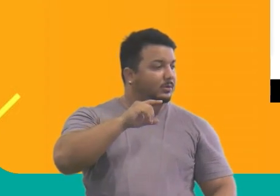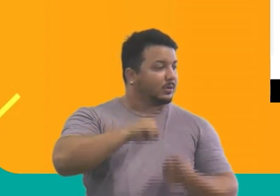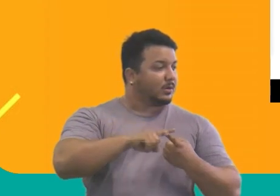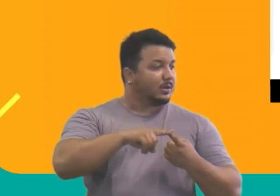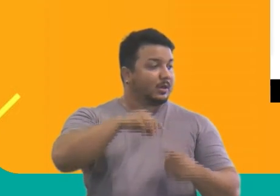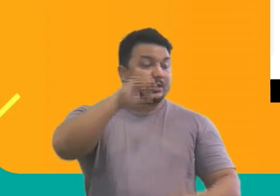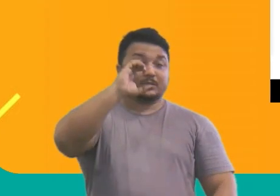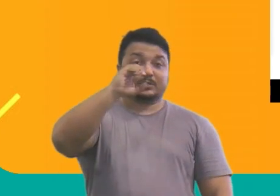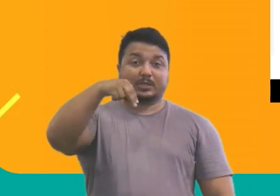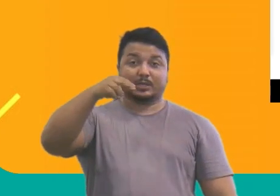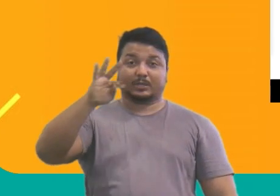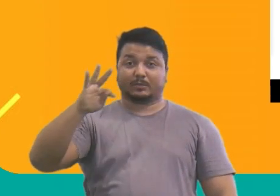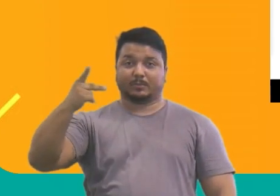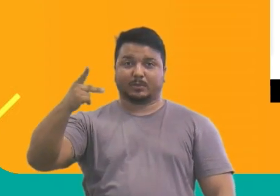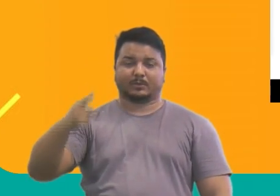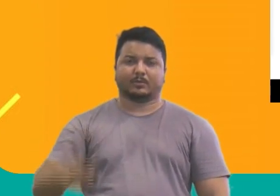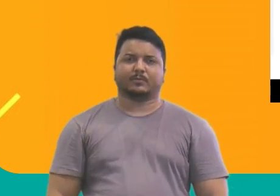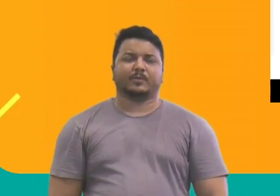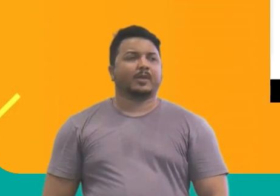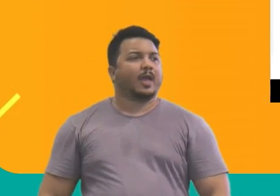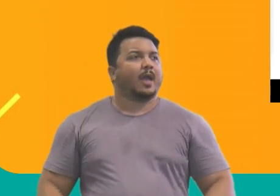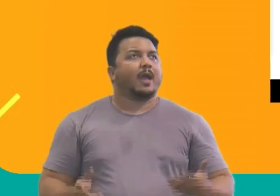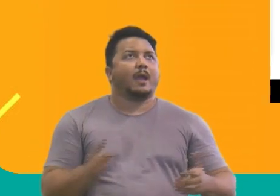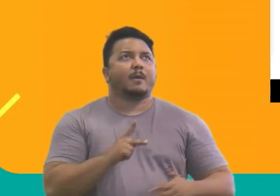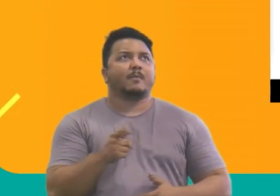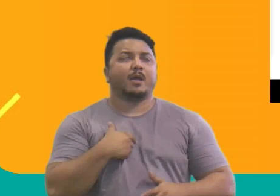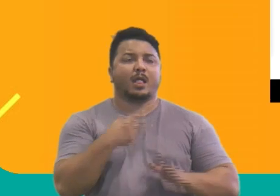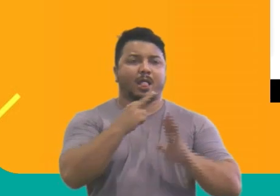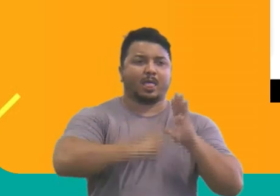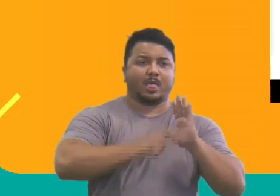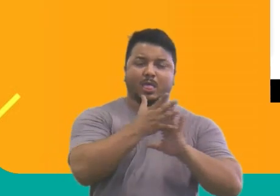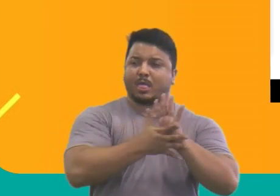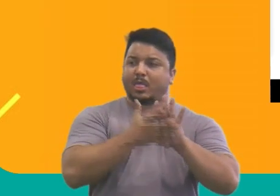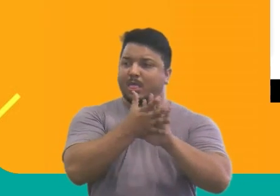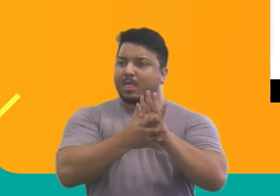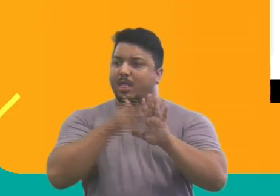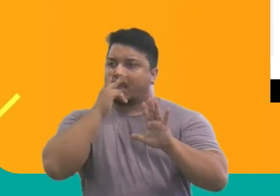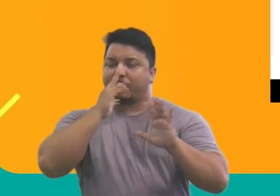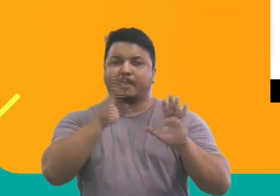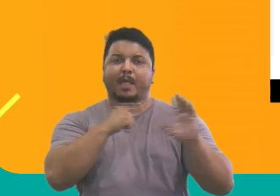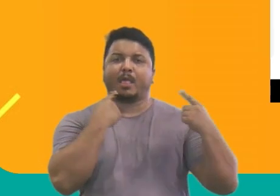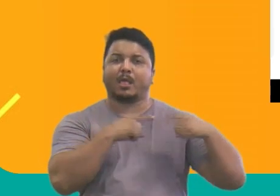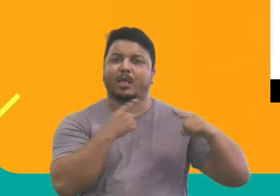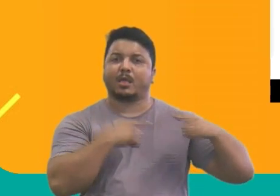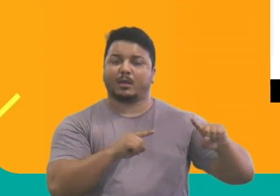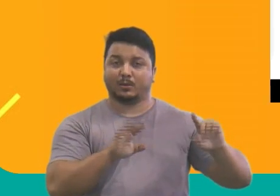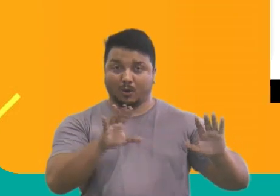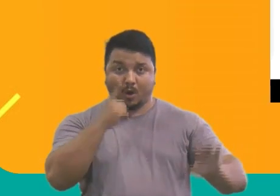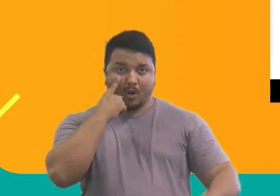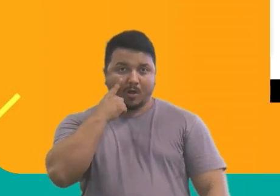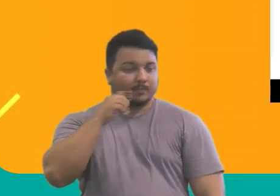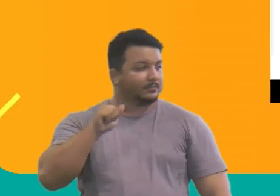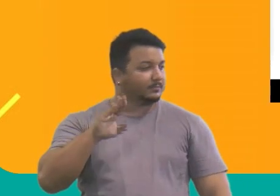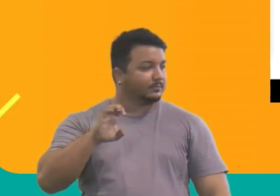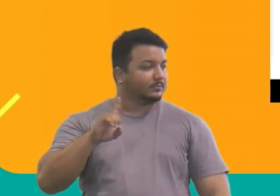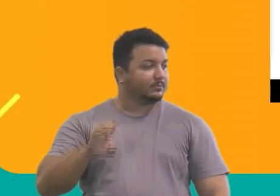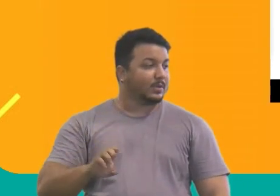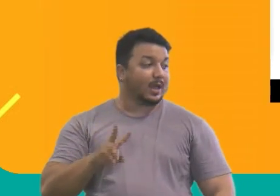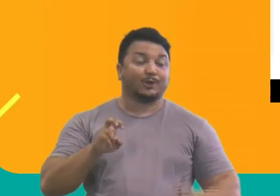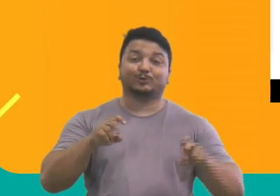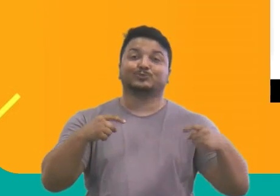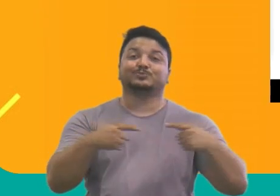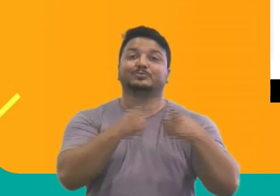para cá. Ai, Catarina, tu leu o texto todinho, tu ficou falando mal do texto. Foi, porque olha os itens. É de cálculo,